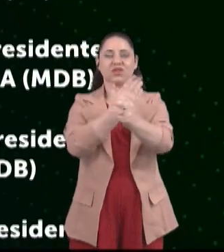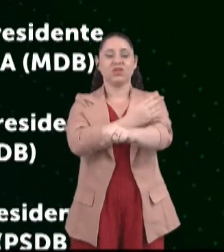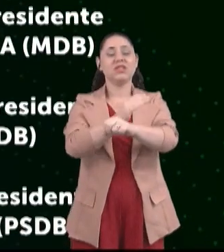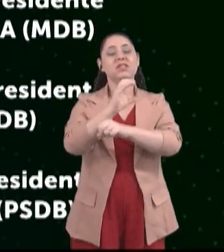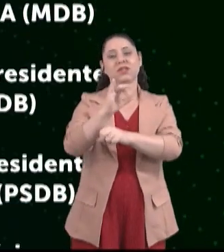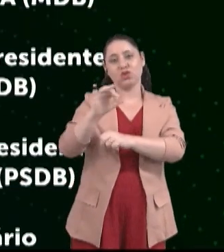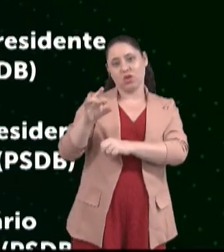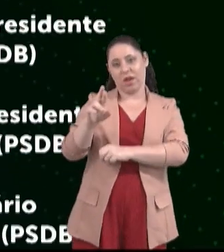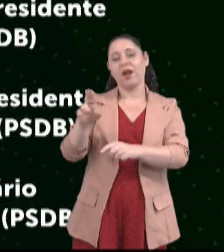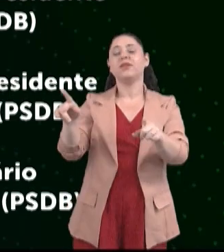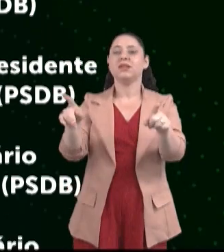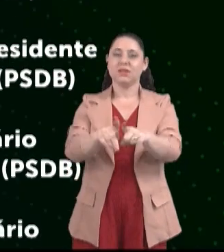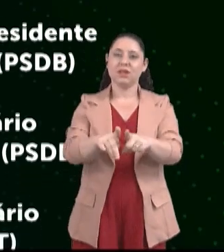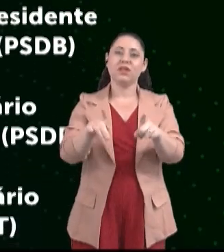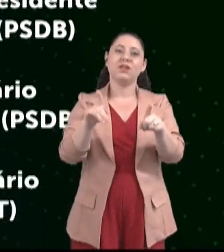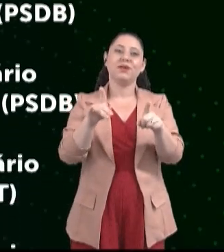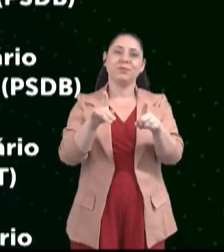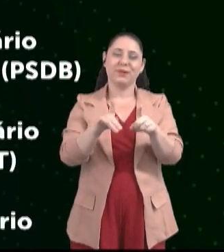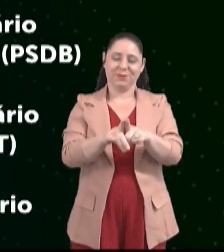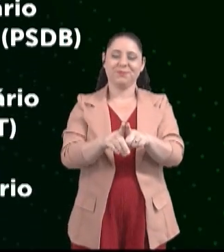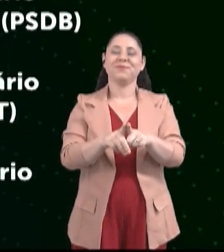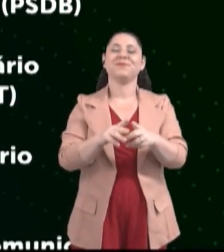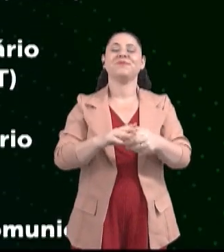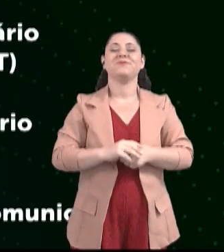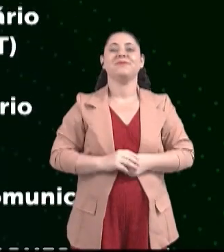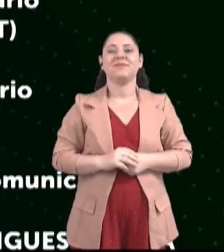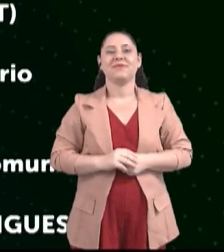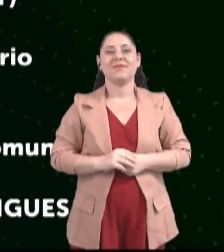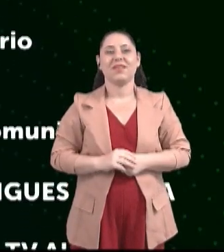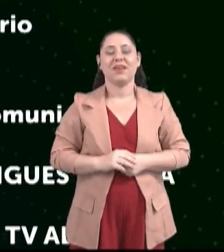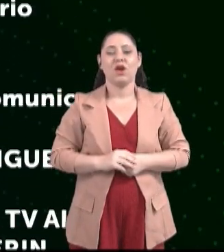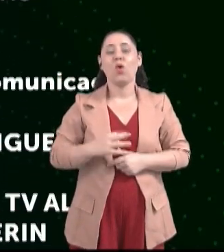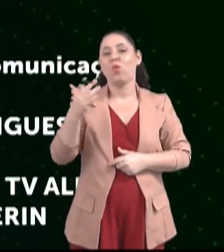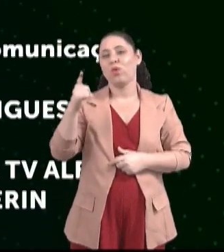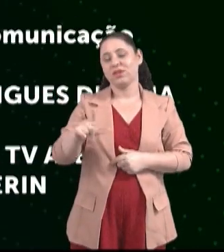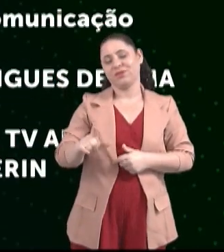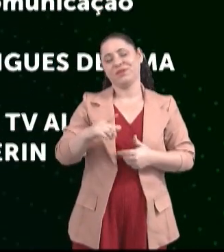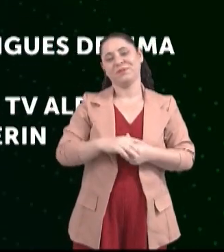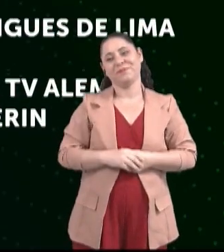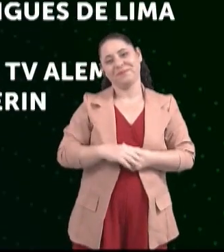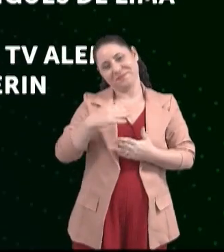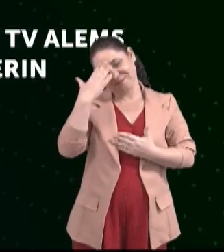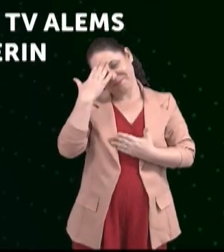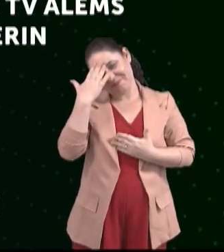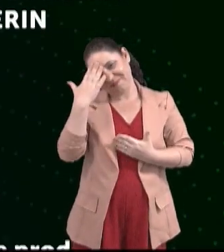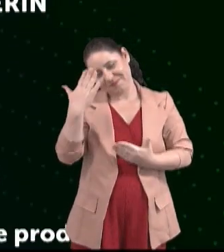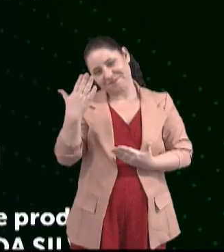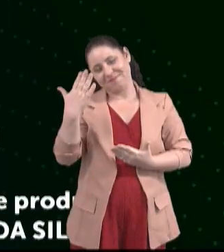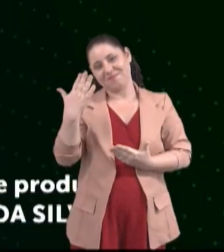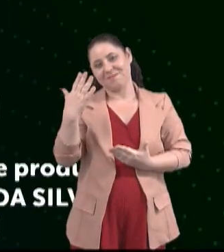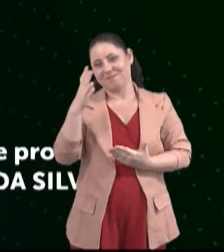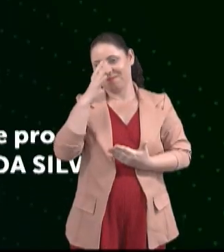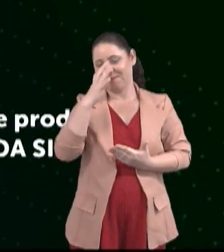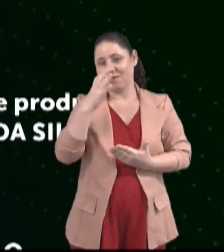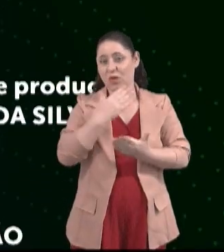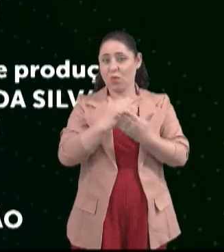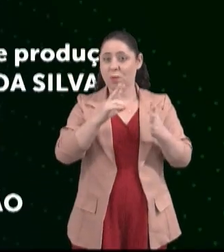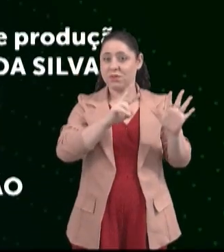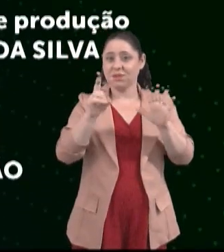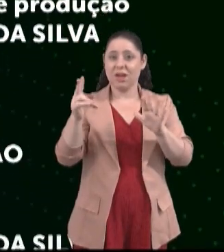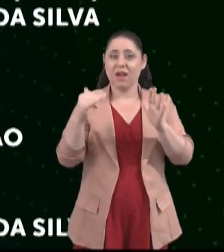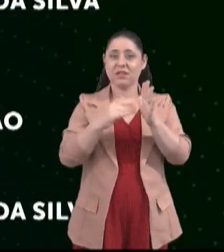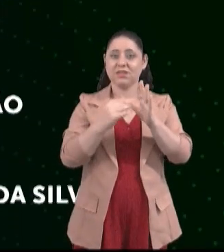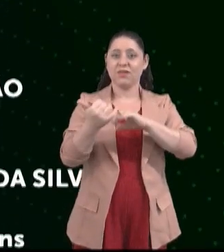da CCJR e também da sessão plenária. Mais uma vez, muito obrigado pela sua audiência nesse começo de